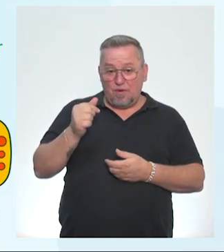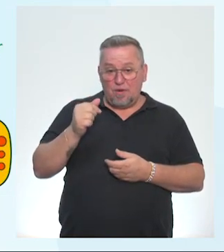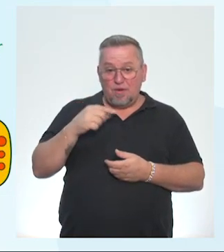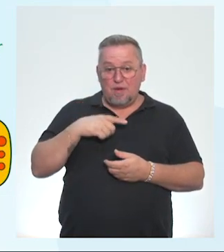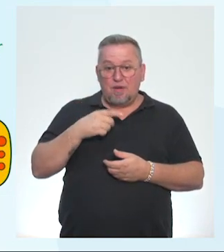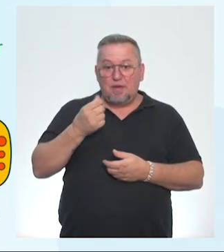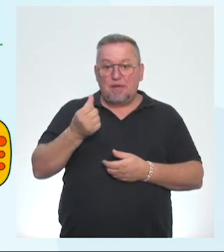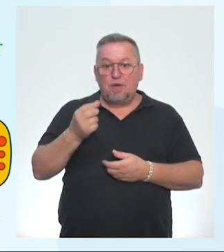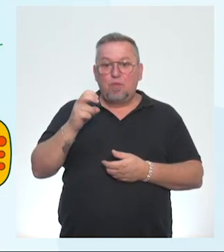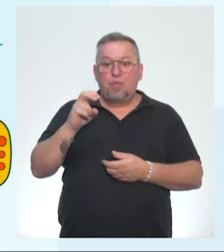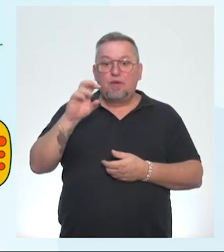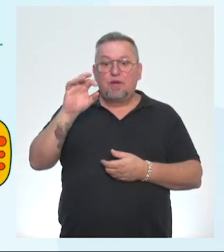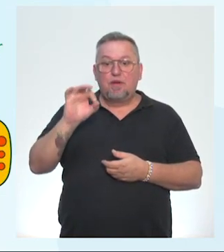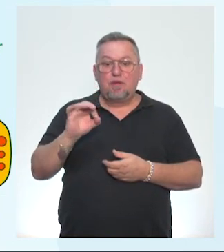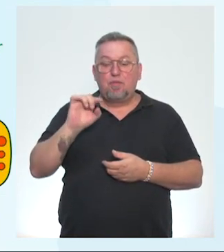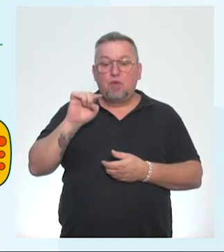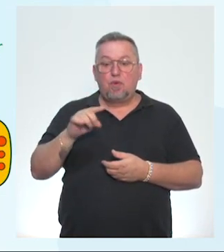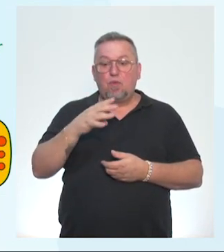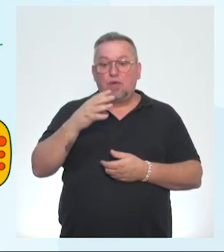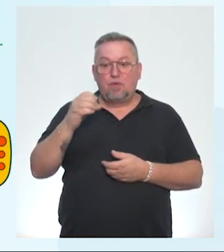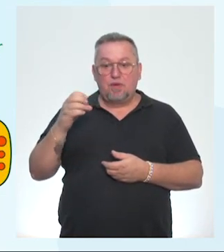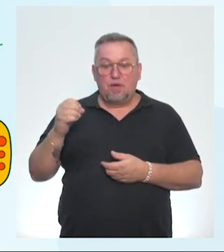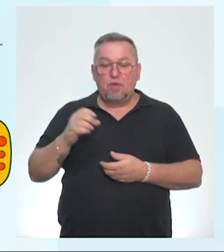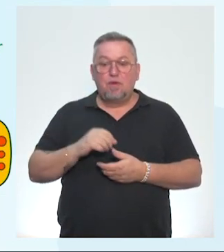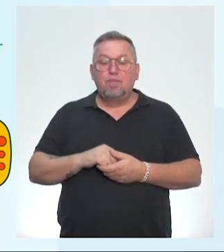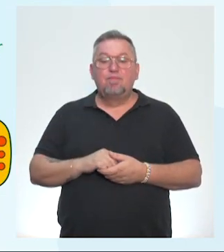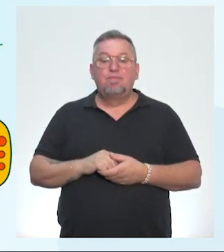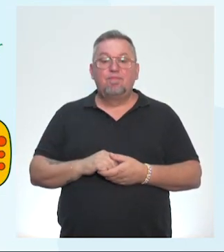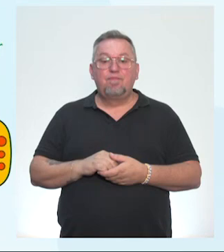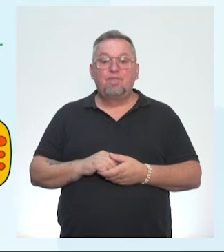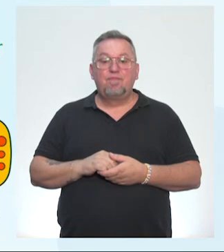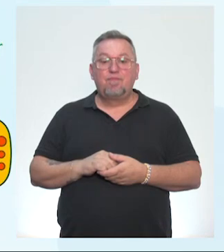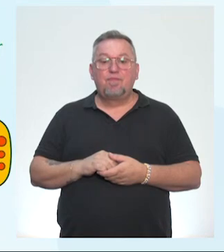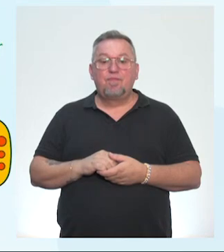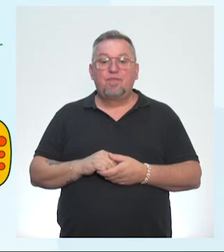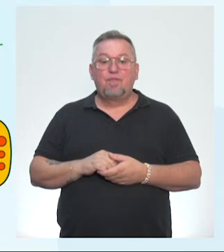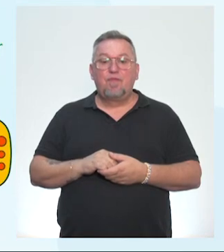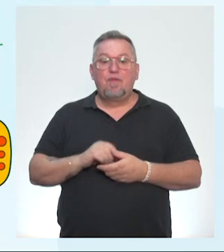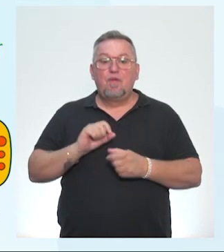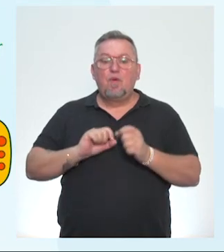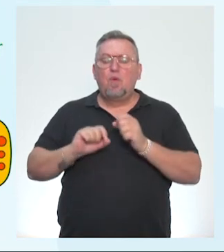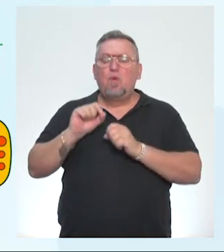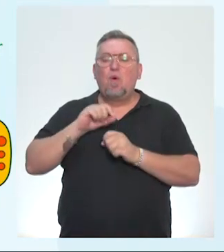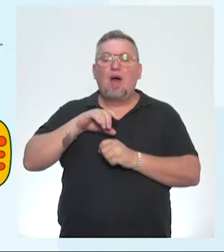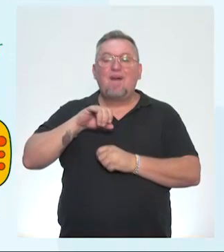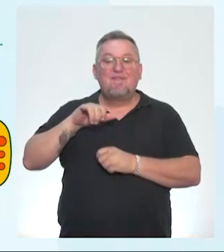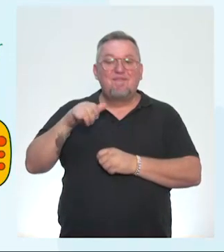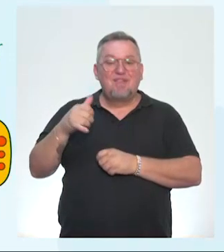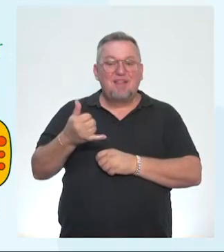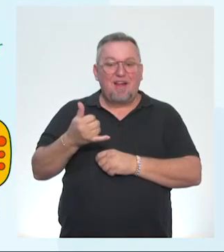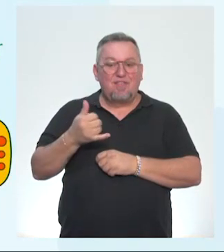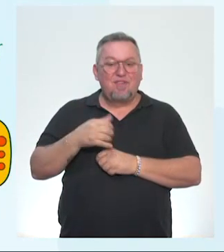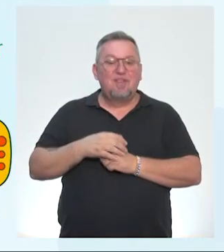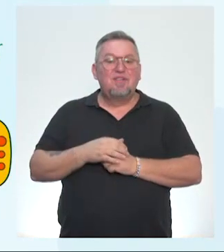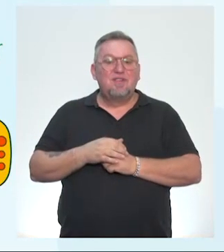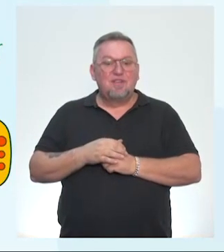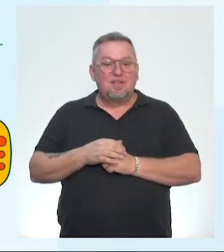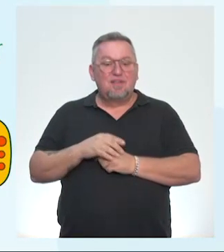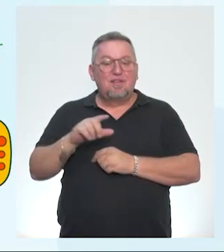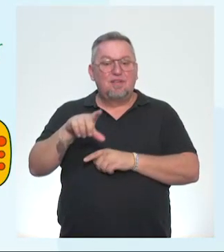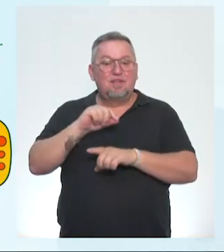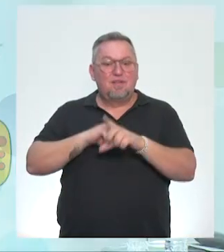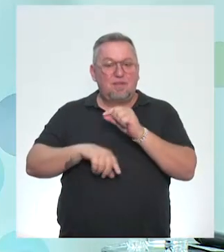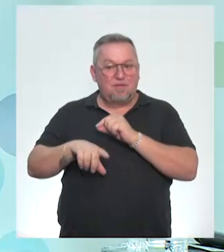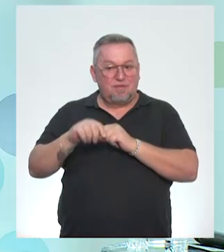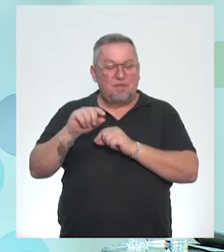de 65% de R$ 1.400. Qual é a grande vantagem desse processo, dessa escolha